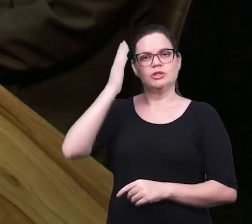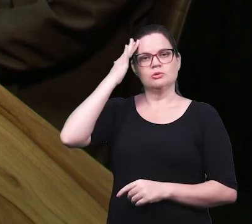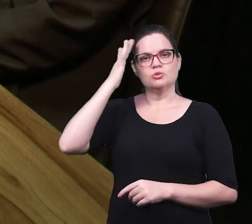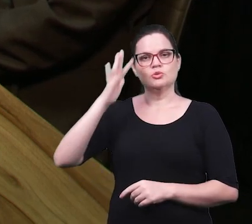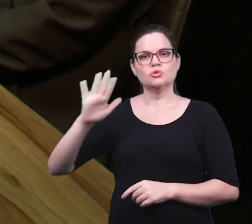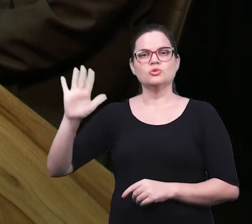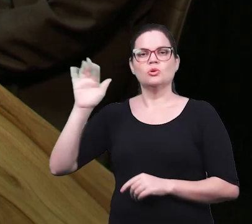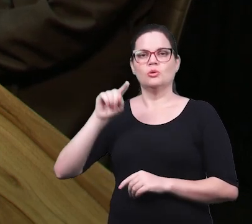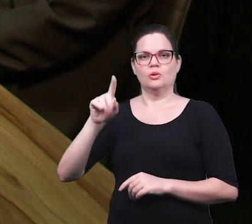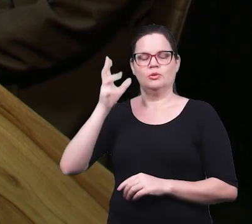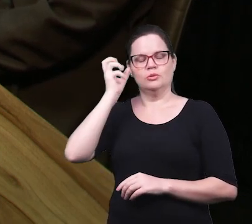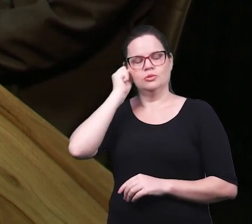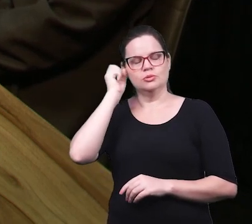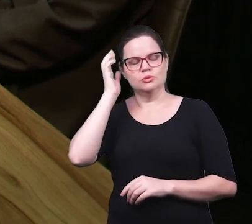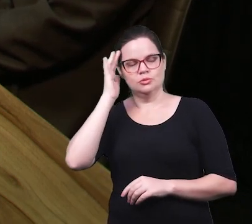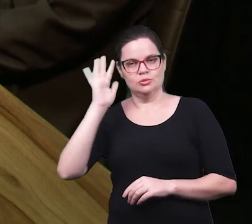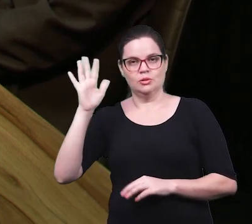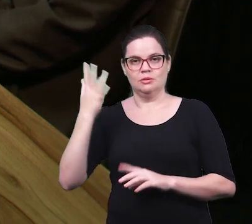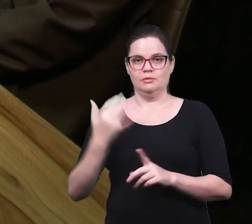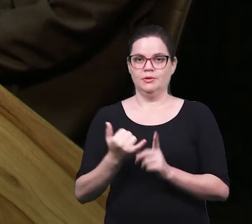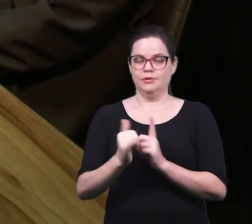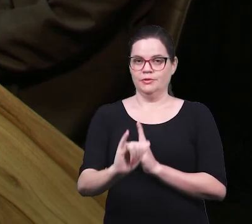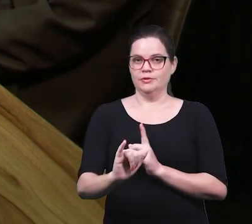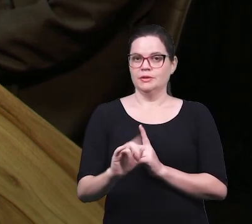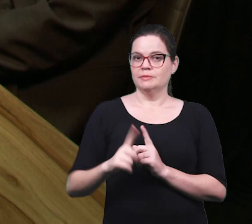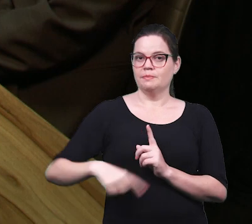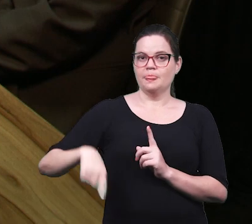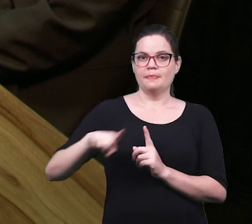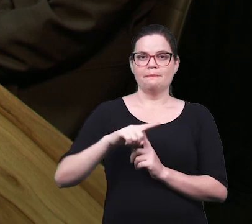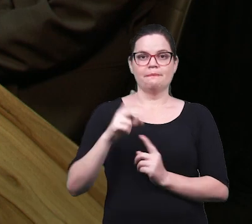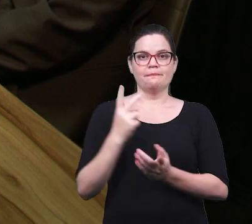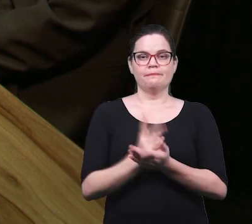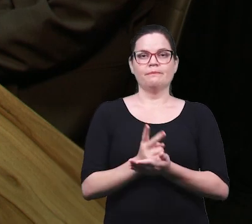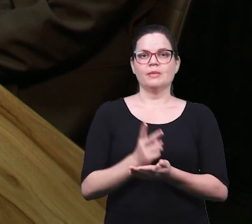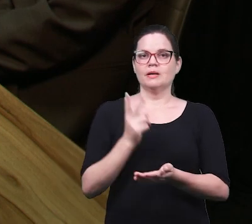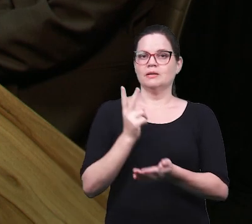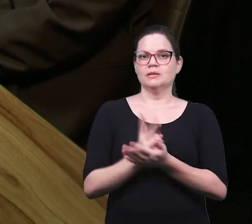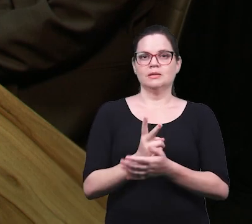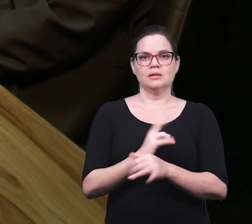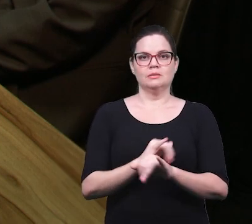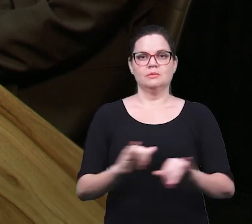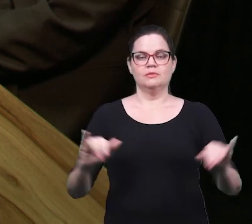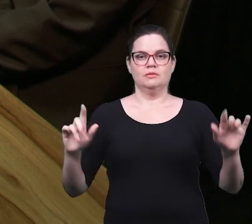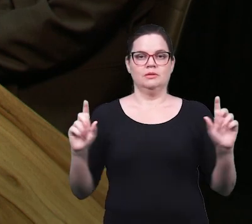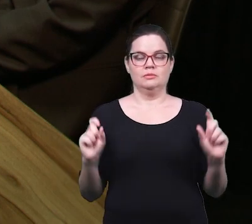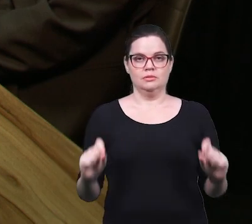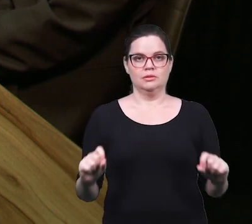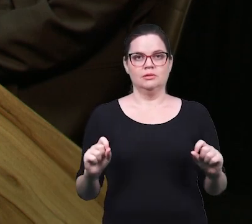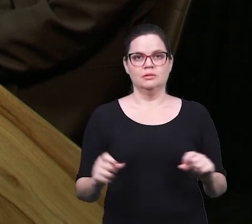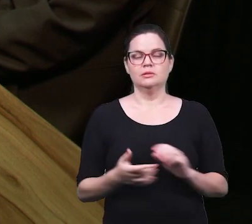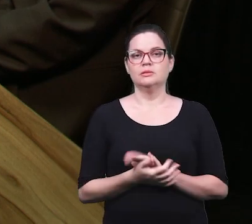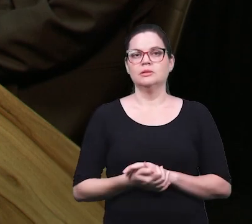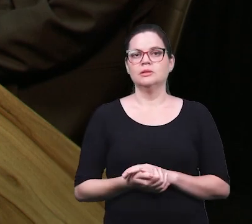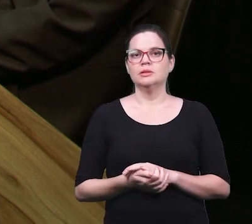né? A profecia ela estava presa a ele. dele. E é o que nós temos dito de forma constante, isso não nos cansamos de dizer, né? Que junto do